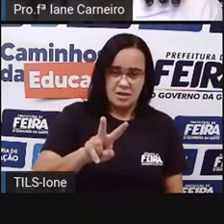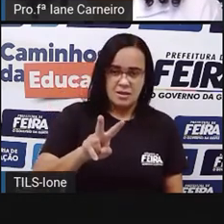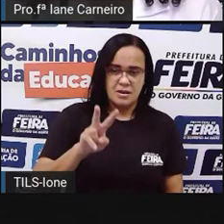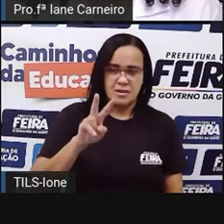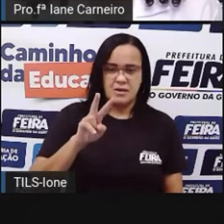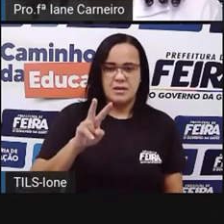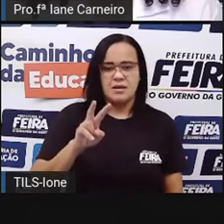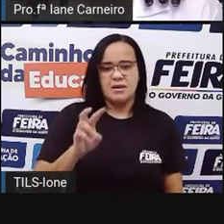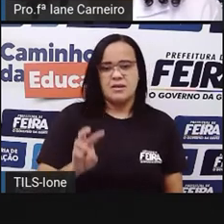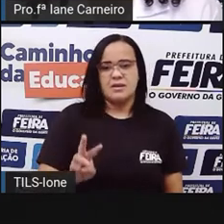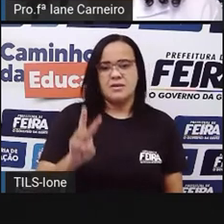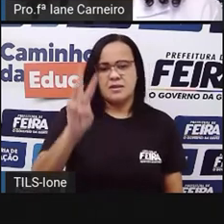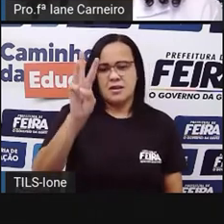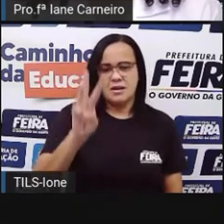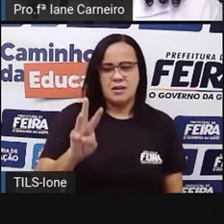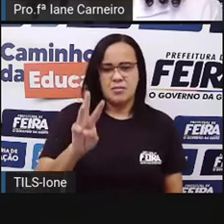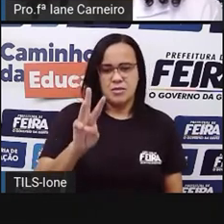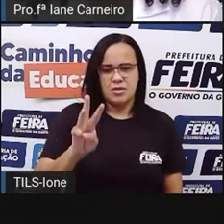W.